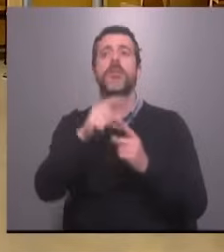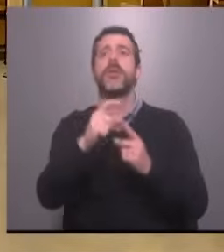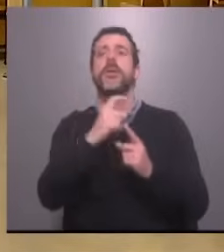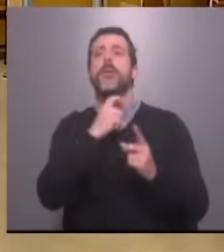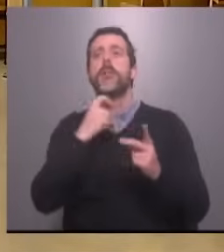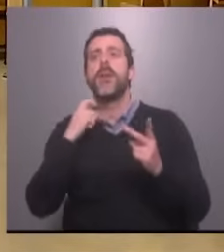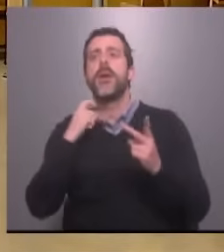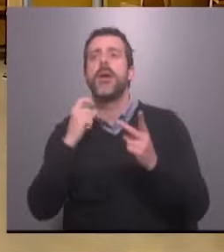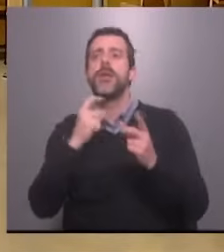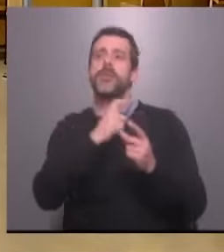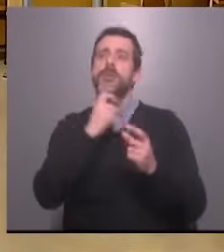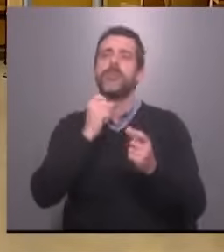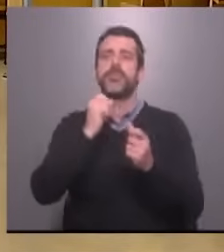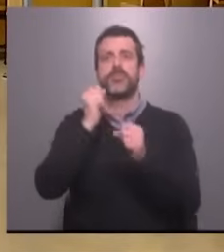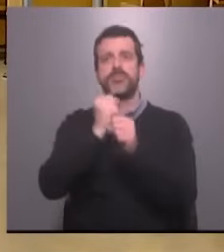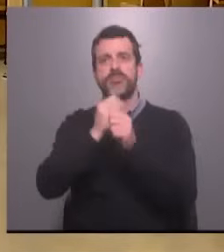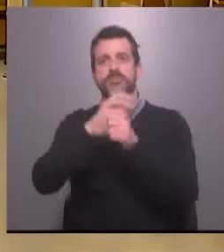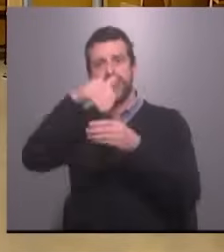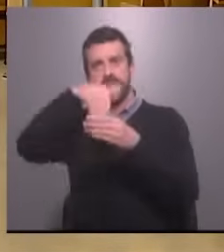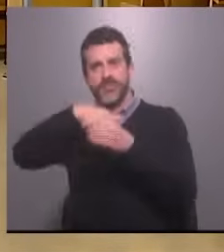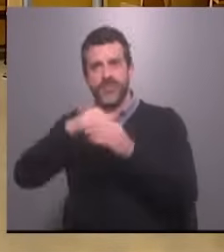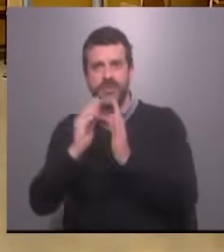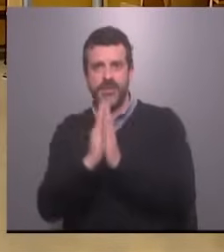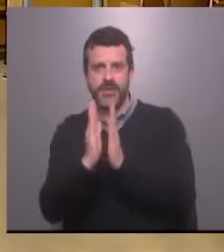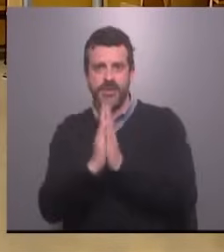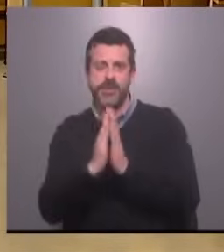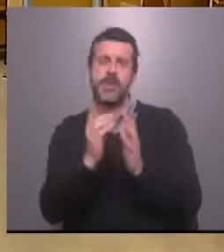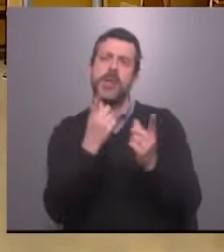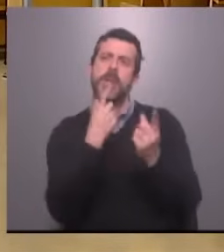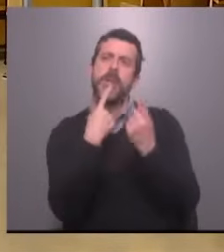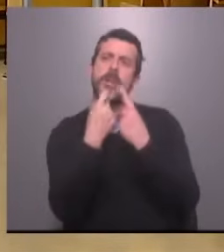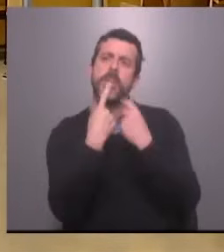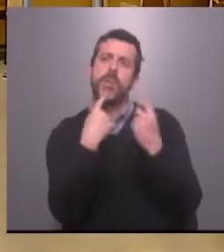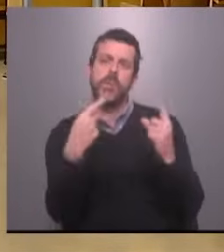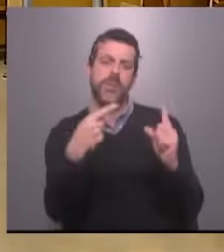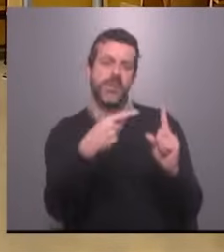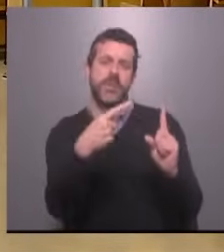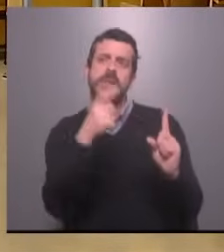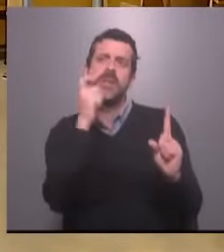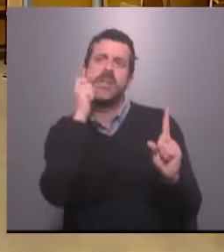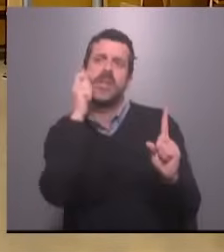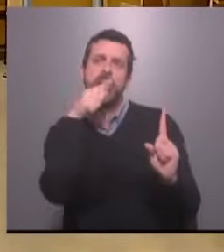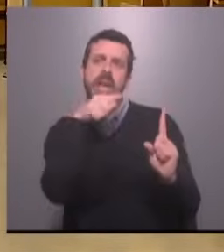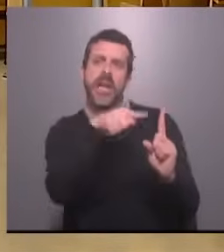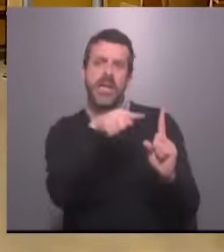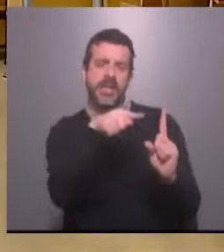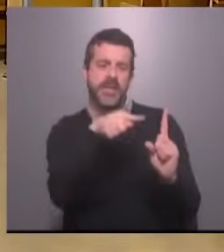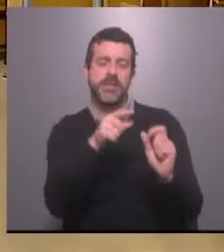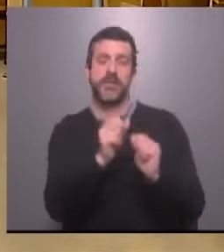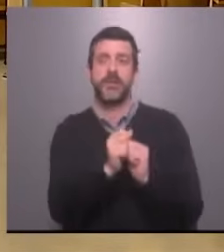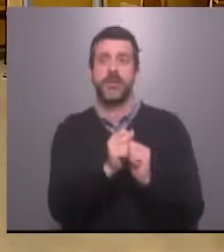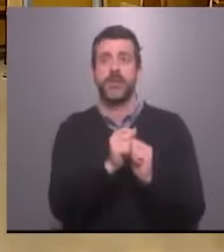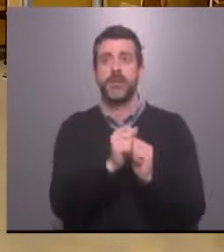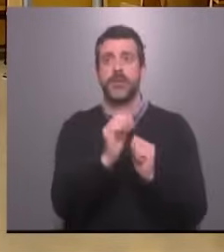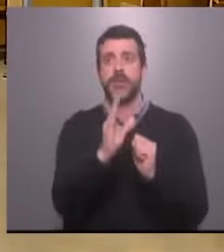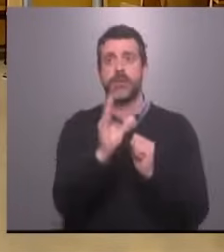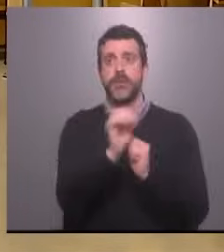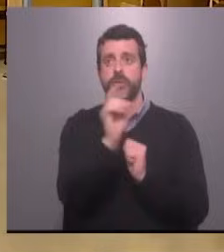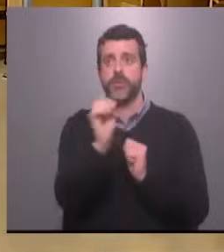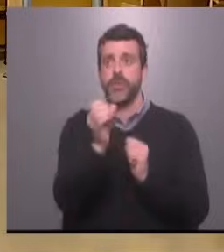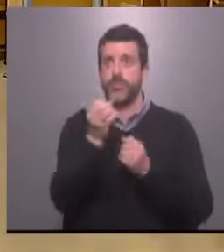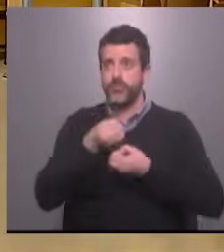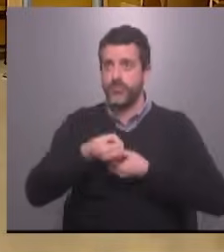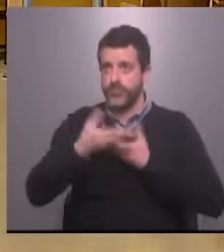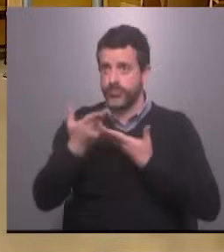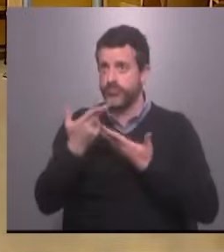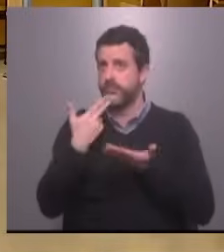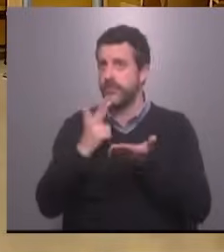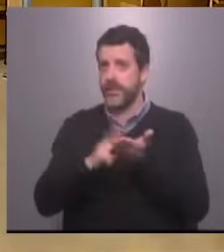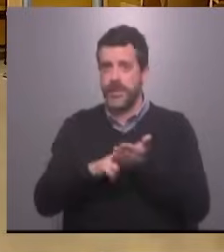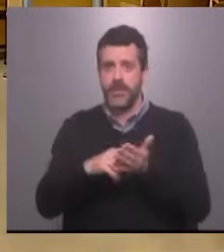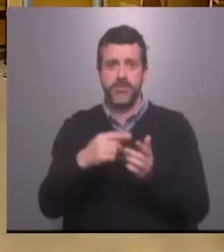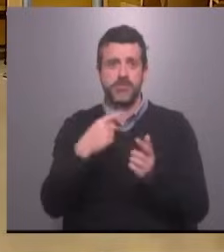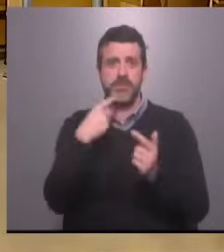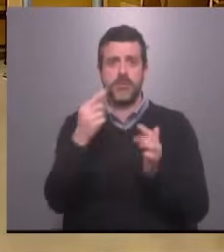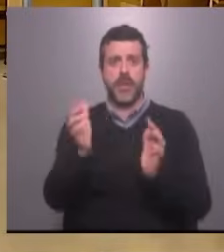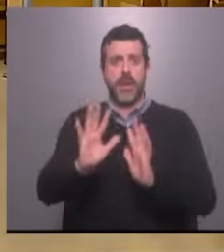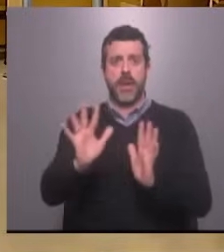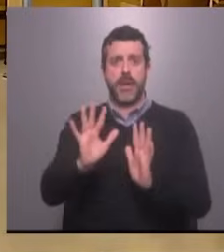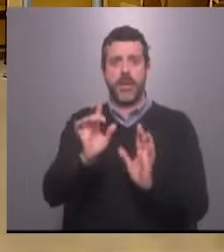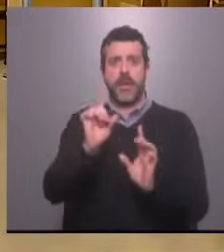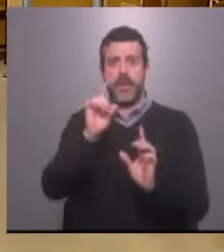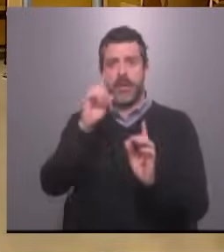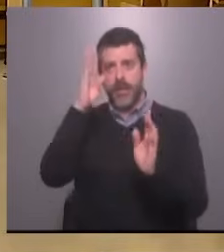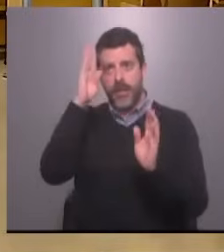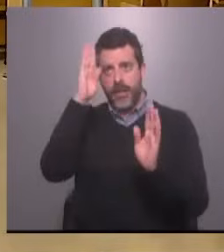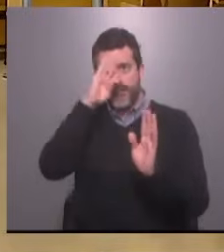Jerusalém sacerdotes e levitas para lhe perguntarem: quem és tu? Ele confessou